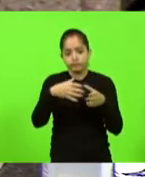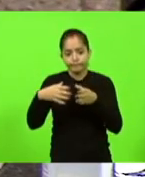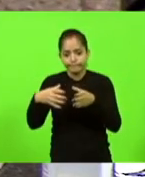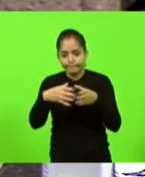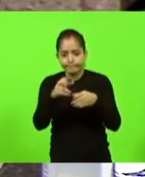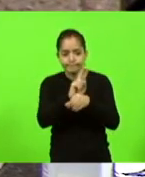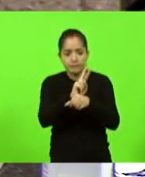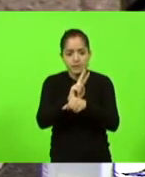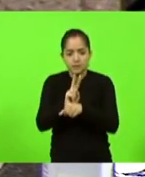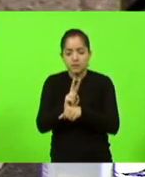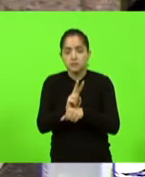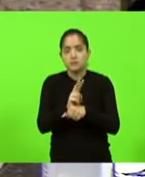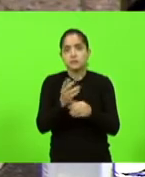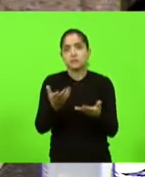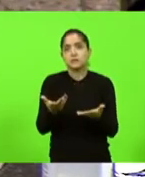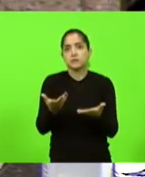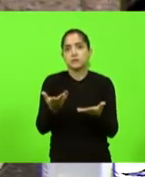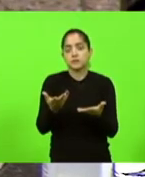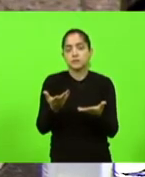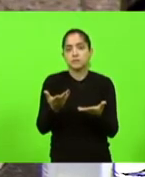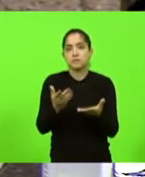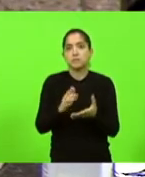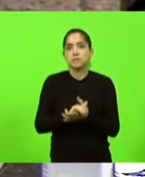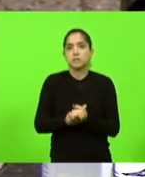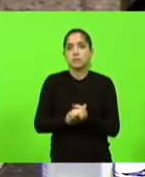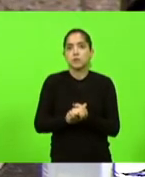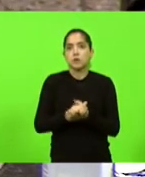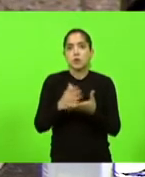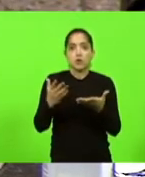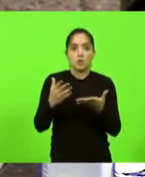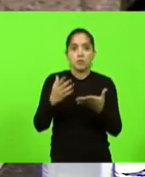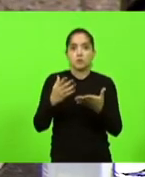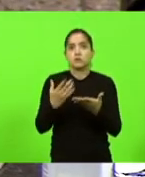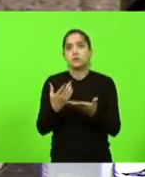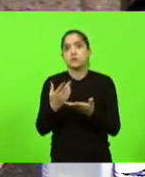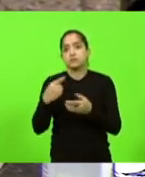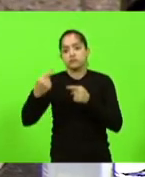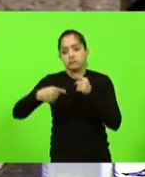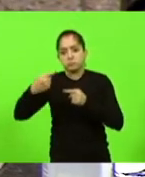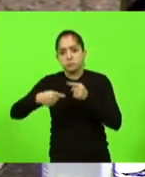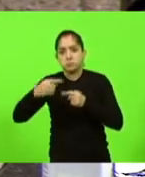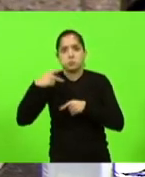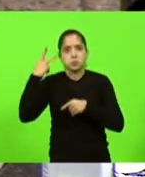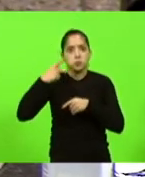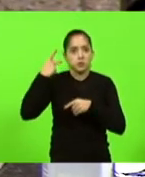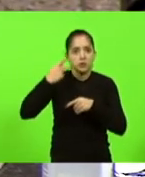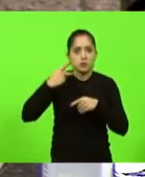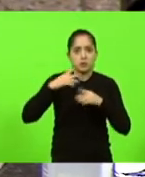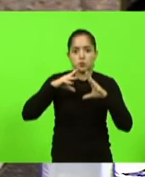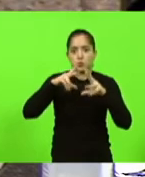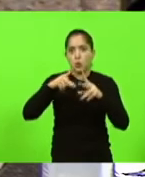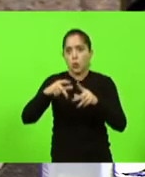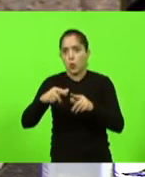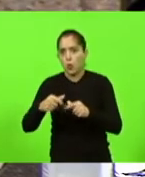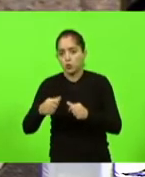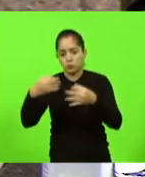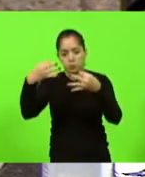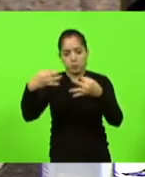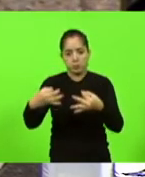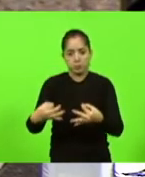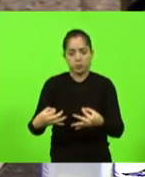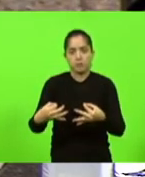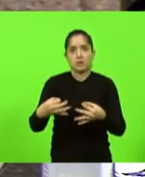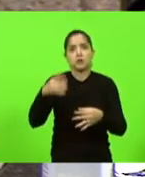fiscalizadores, como se os políticos fossem o suprassumo da honestidade, como se a gente não visse